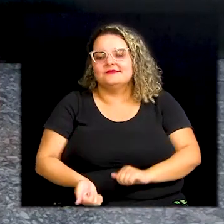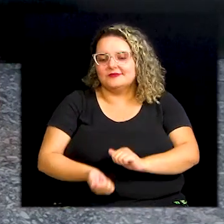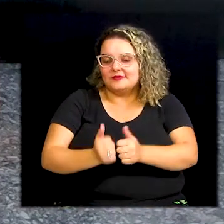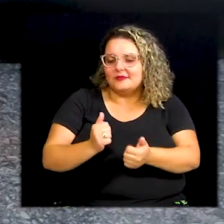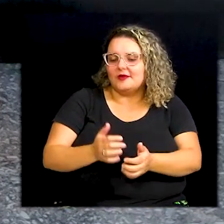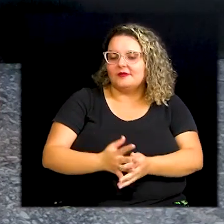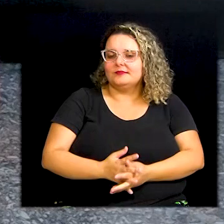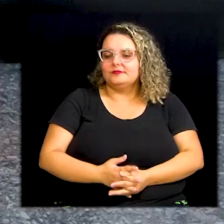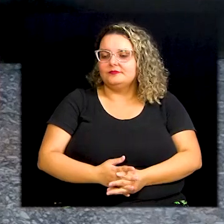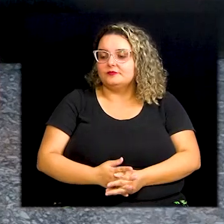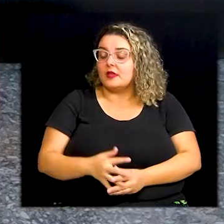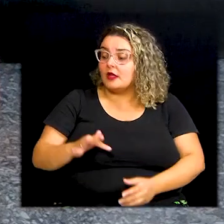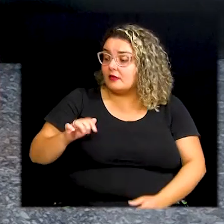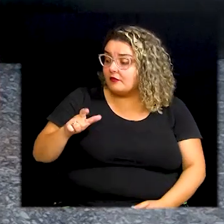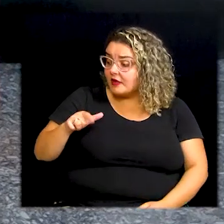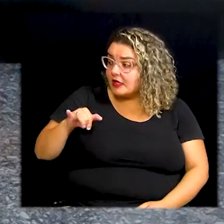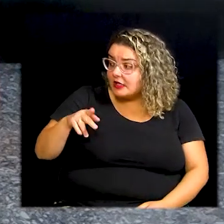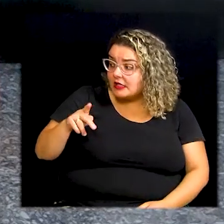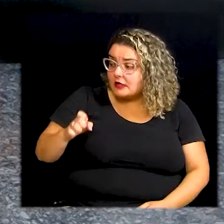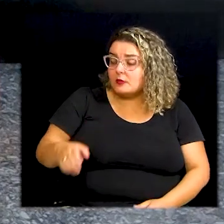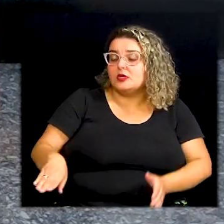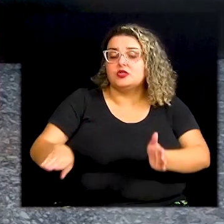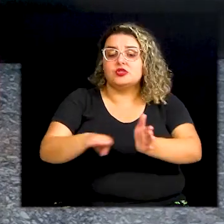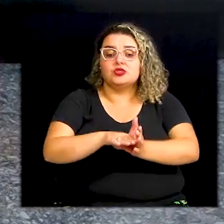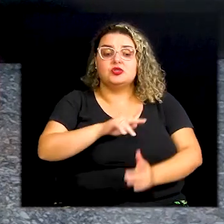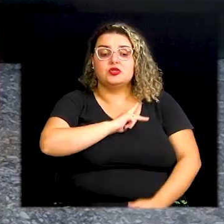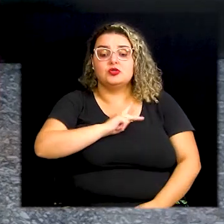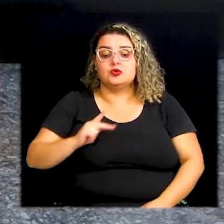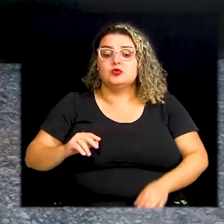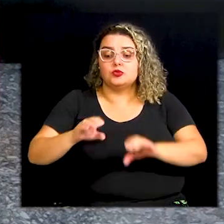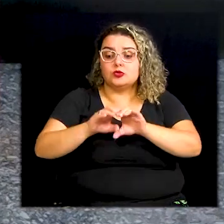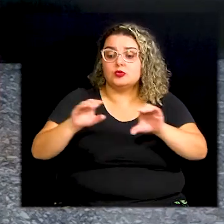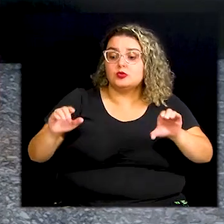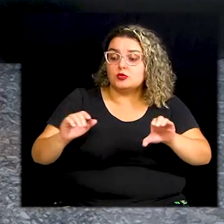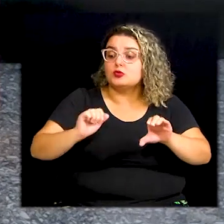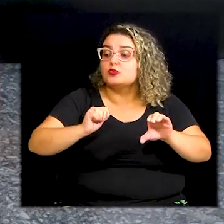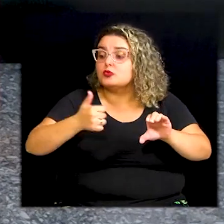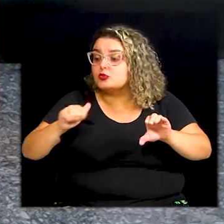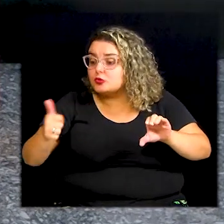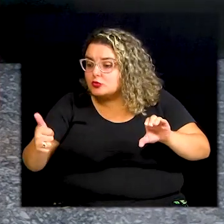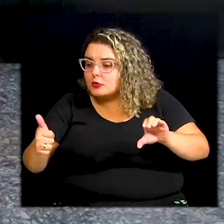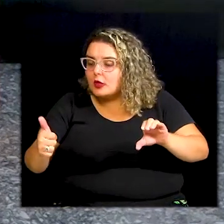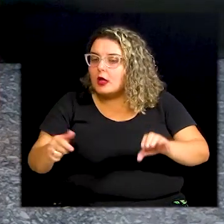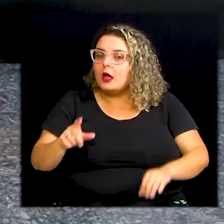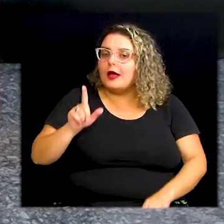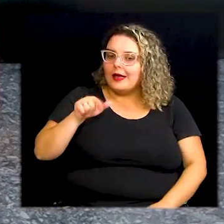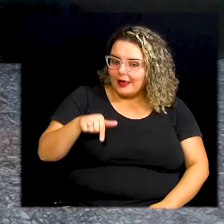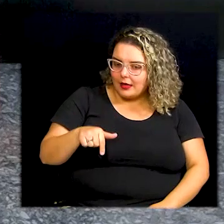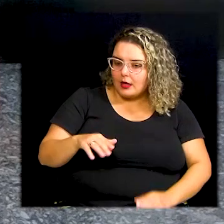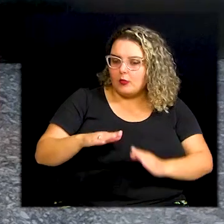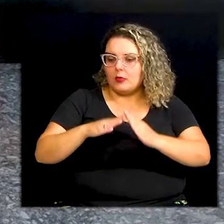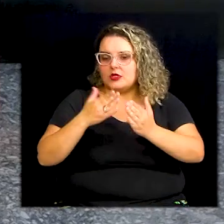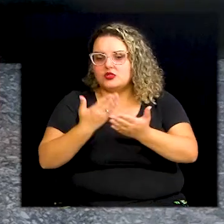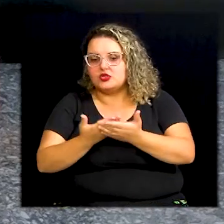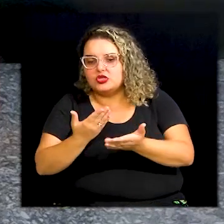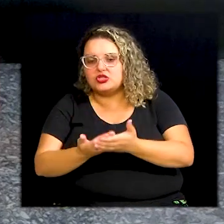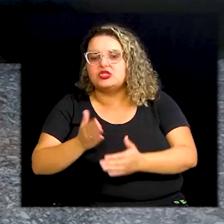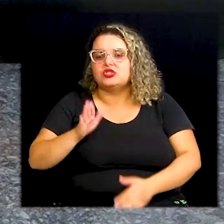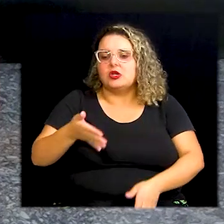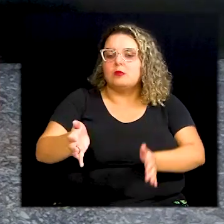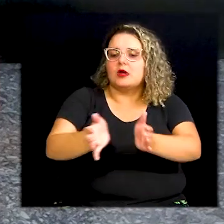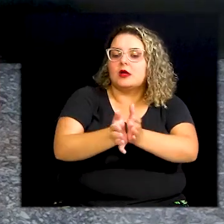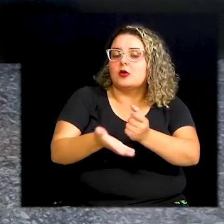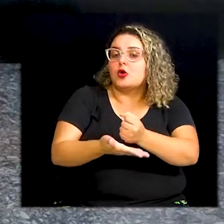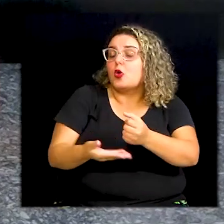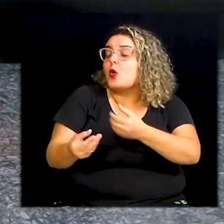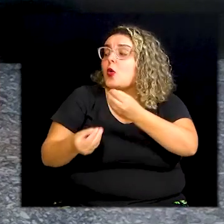futebolzinho ali. E Felipe Amaral, você chegou na Ponte no Sub-20, no Sub-11. Era uma escolinha, já era uma